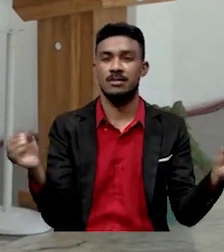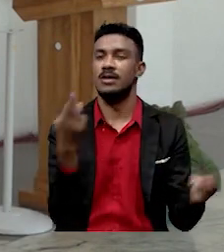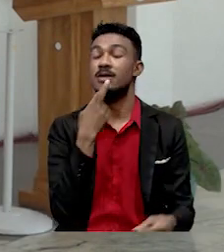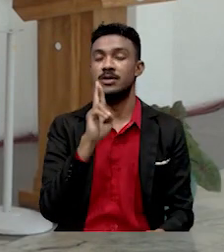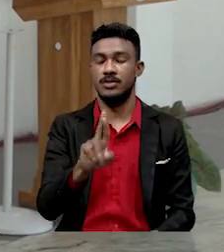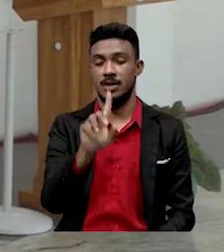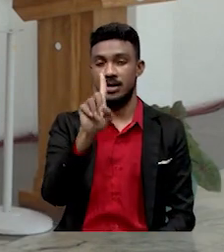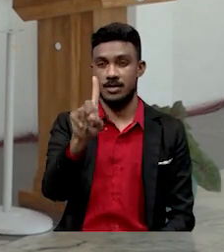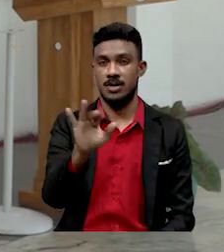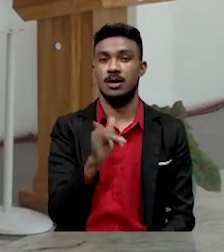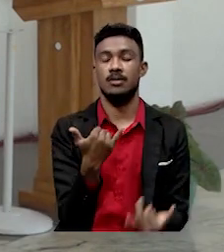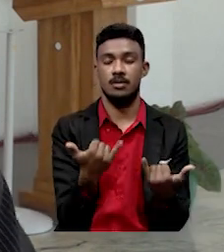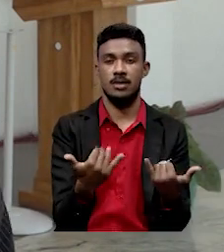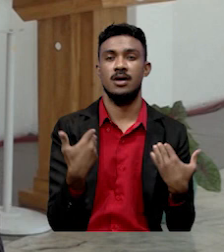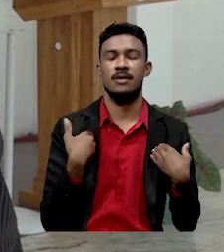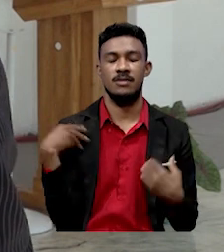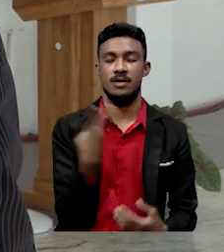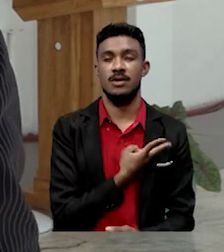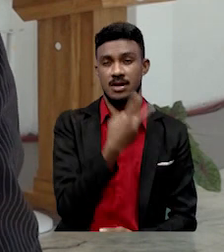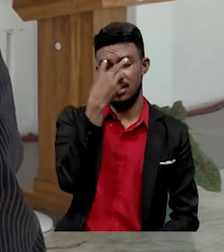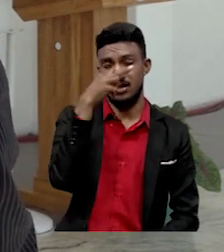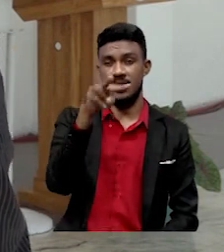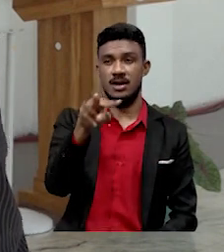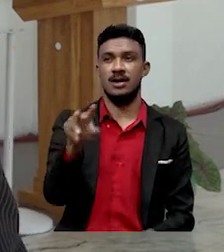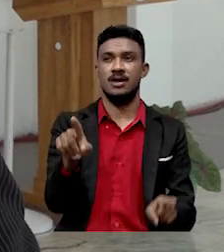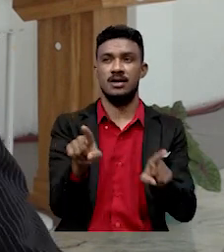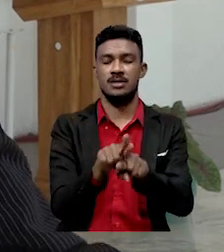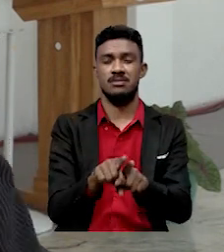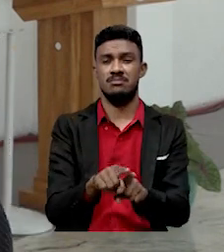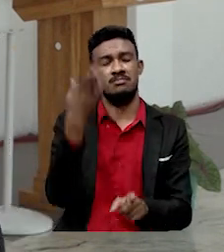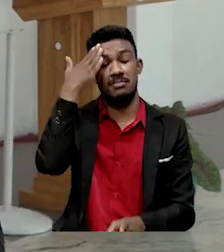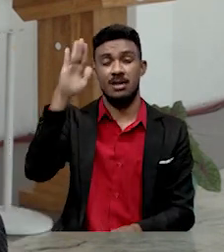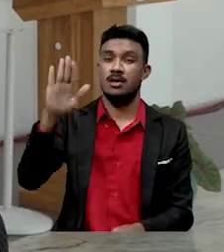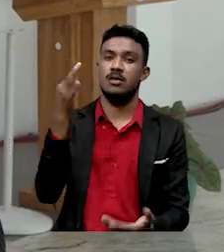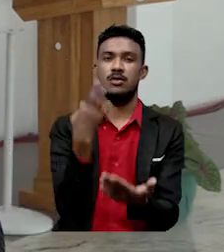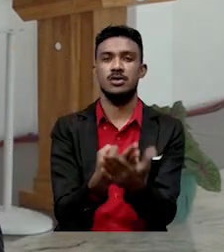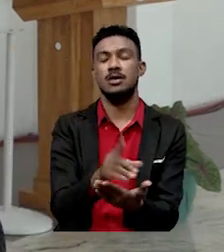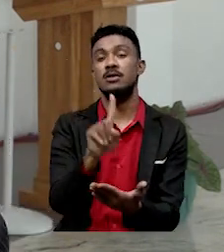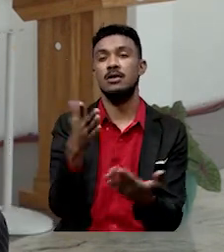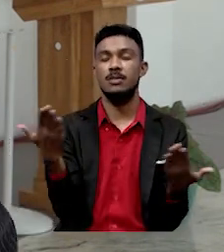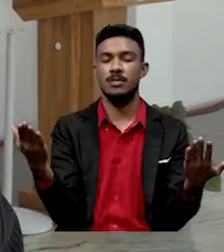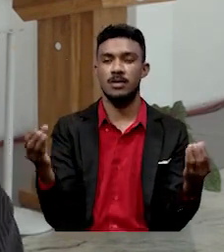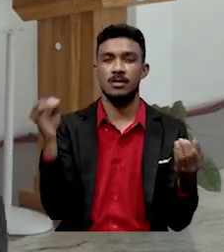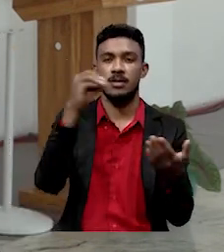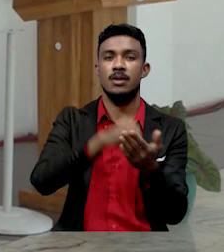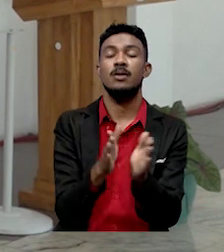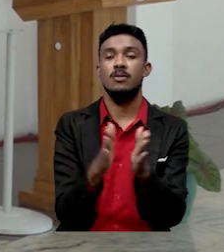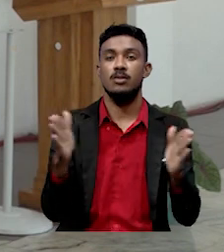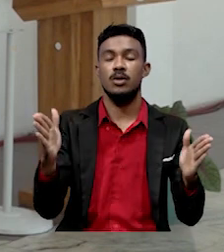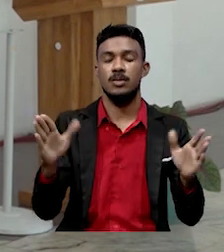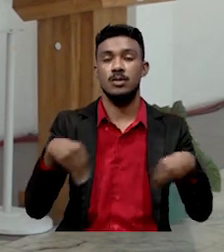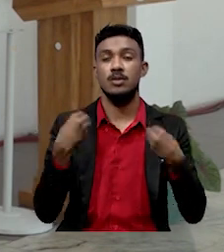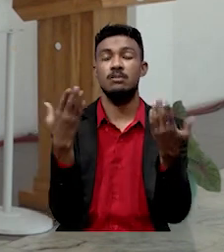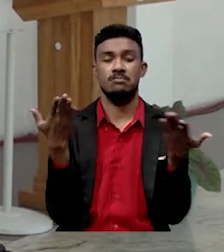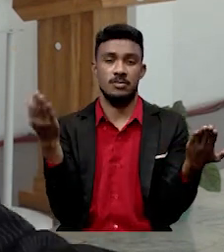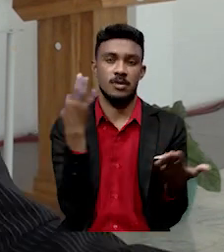E não é mais agora o que acontece, neve itare, itare lá tene, o sani da neve agora o que será o mais bom, né, para o sani lá tene o ralo